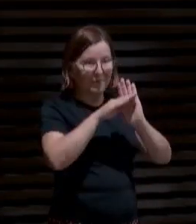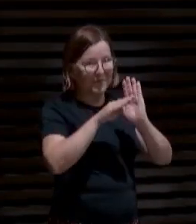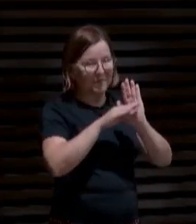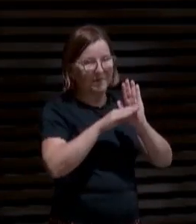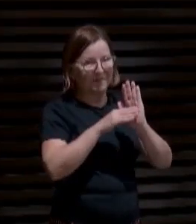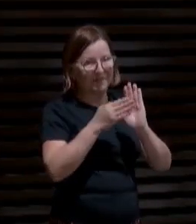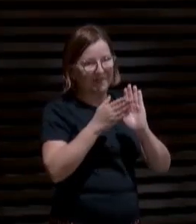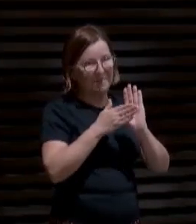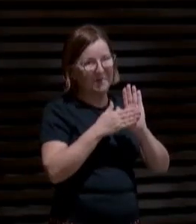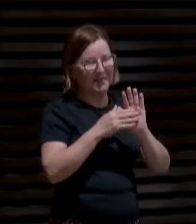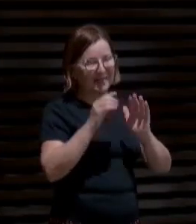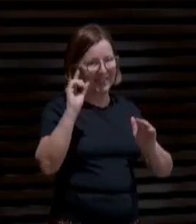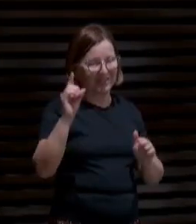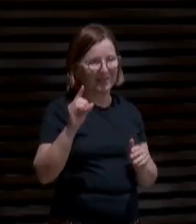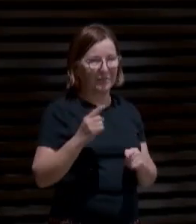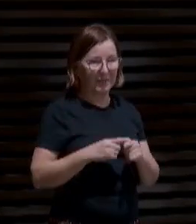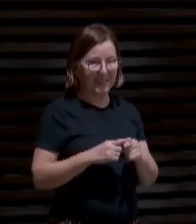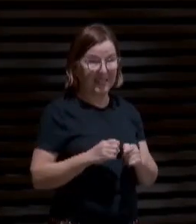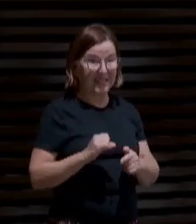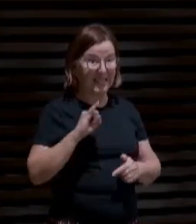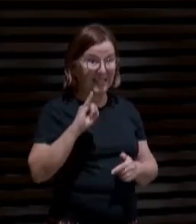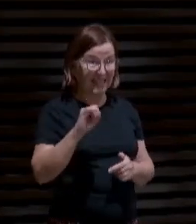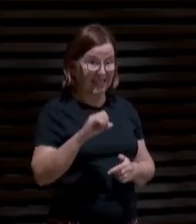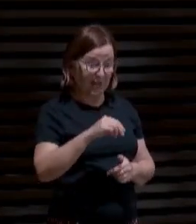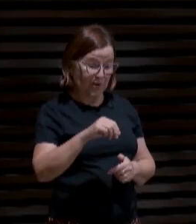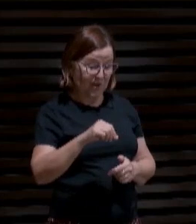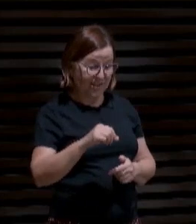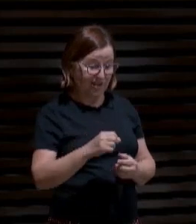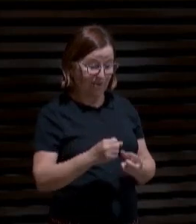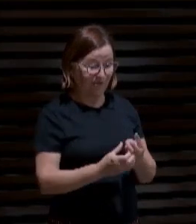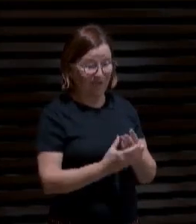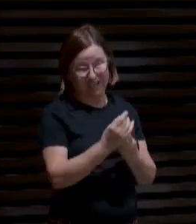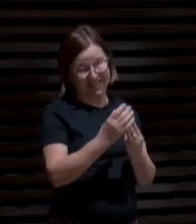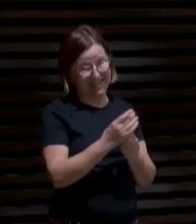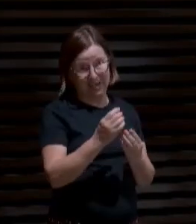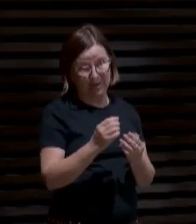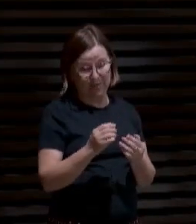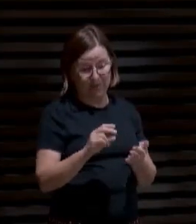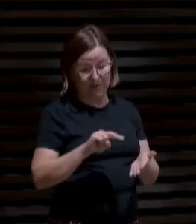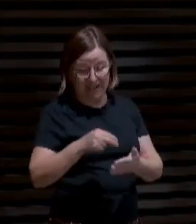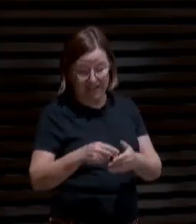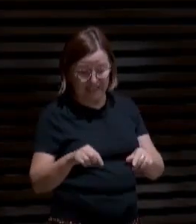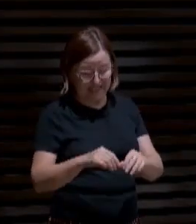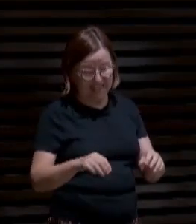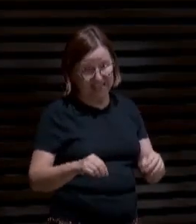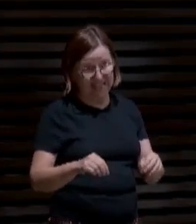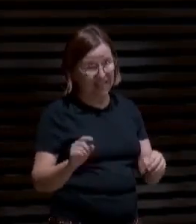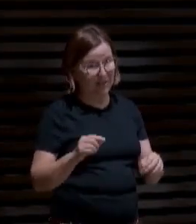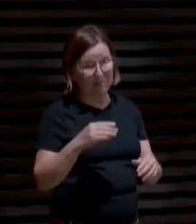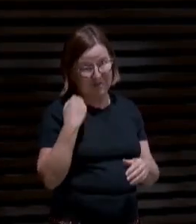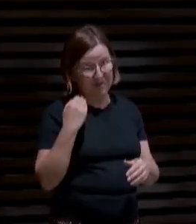de trigo caindo na terra, se ele não morrer, fica ele só, mas se ele morrer, ele vai dar muito fruto. E vai